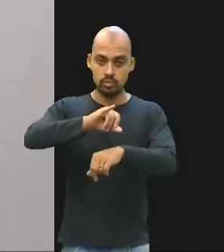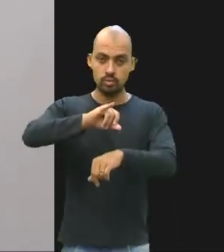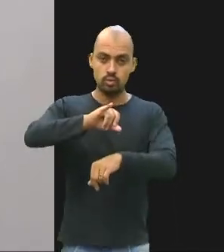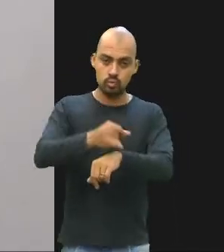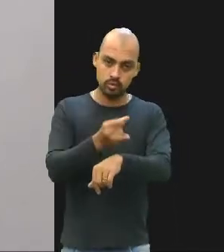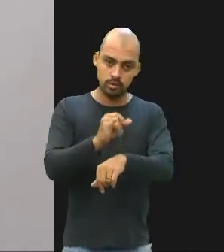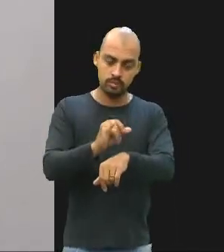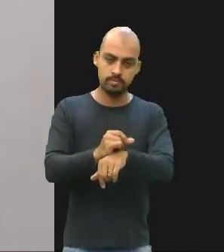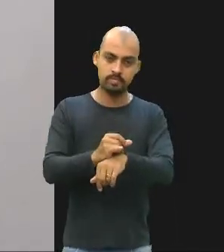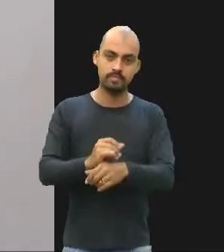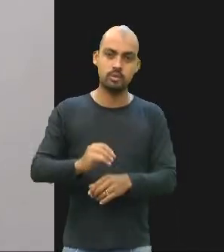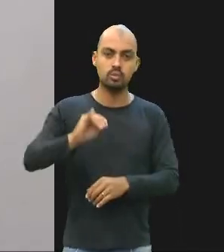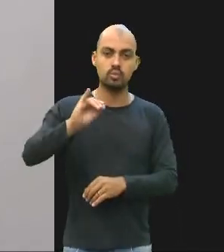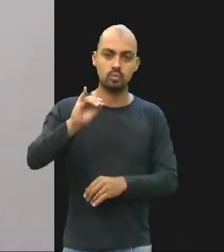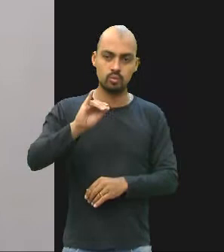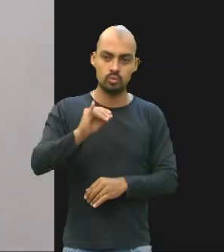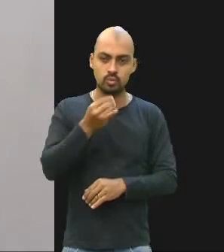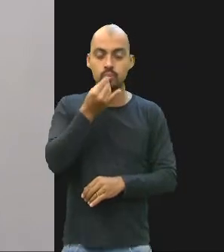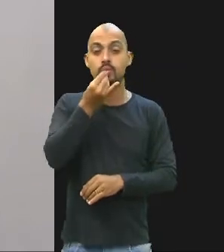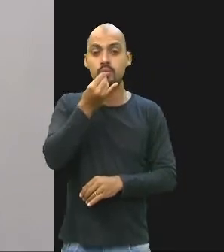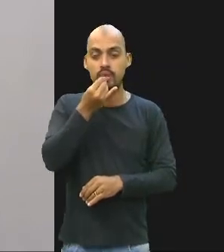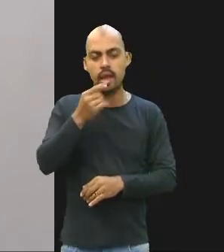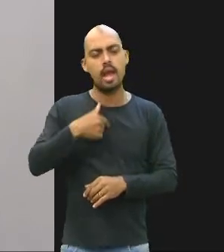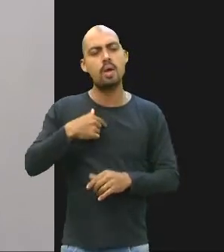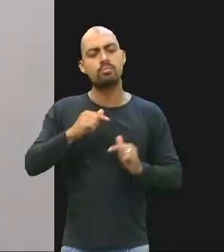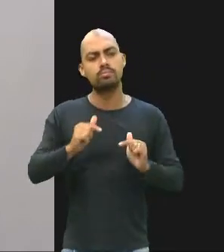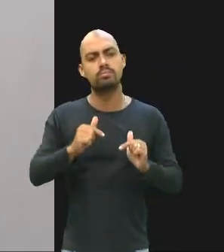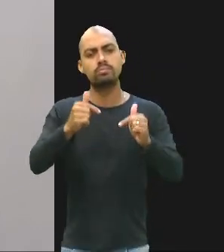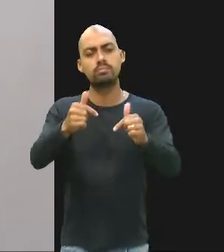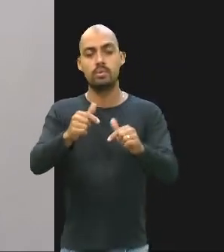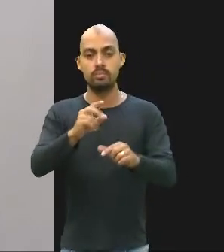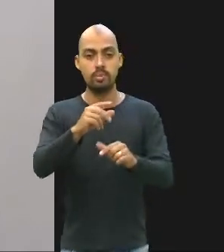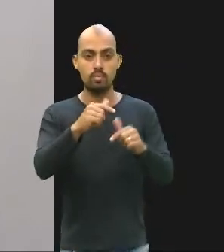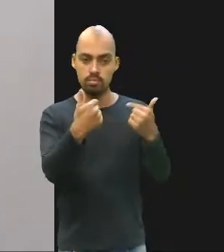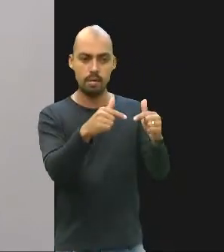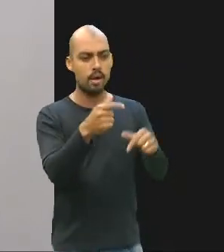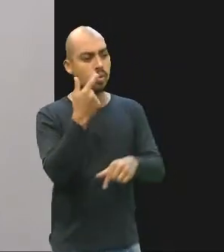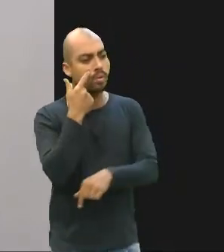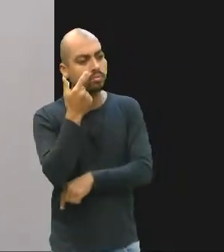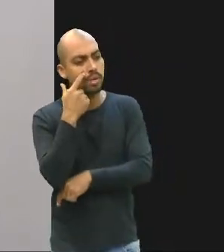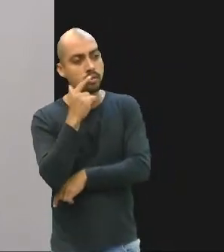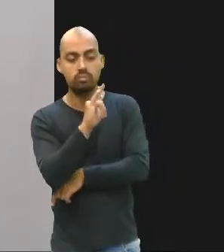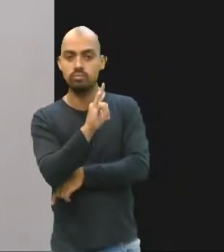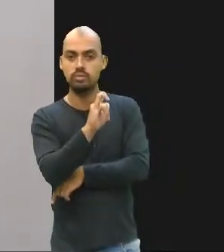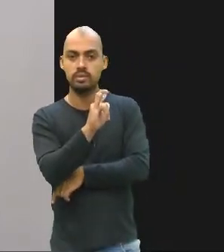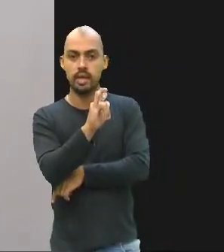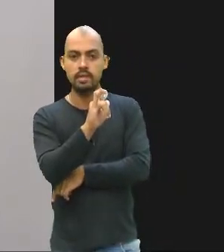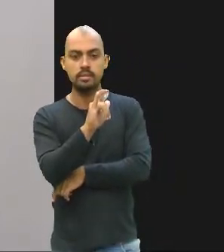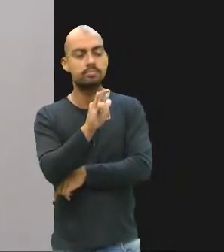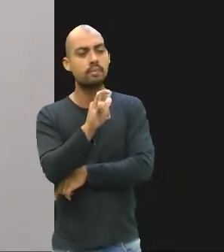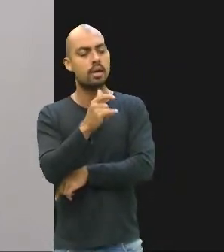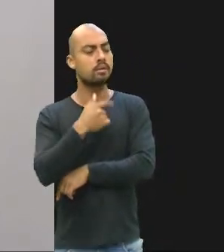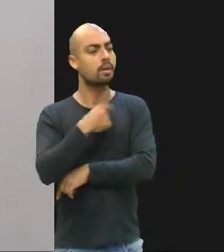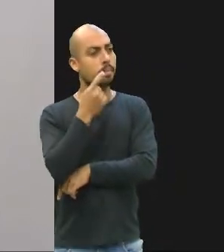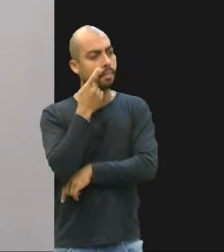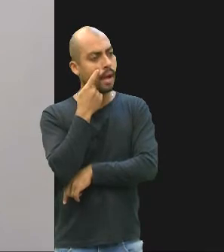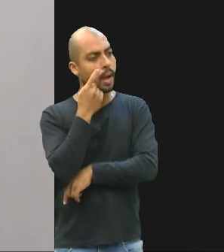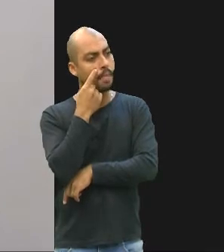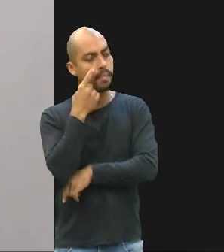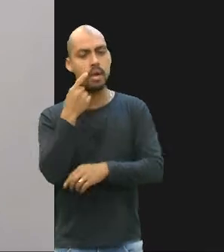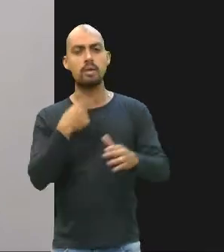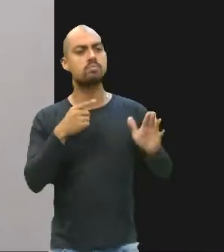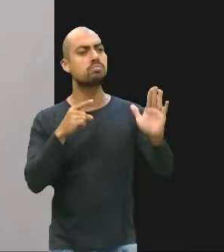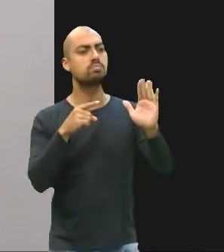selvagens. E aí eu estava acompanhando, na verdade, o trabalho dele através do Instagram. E eu